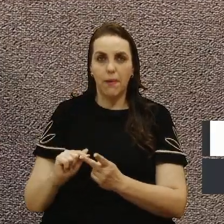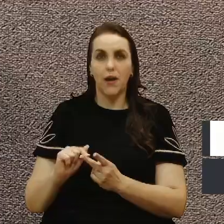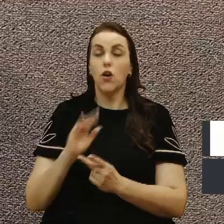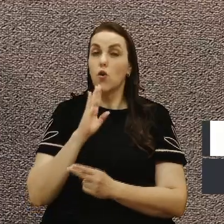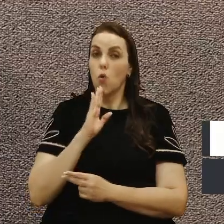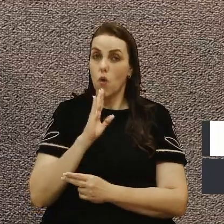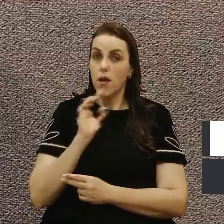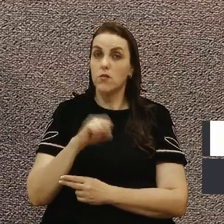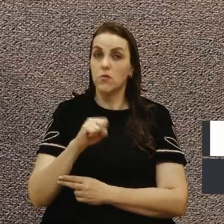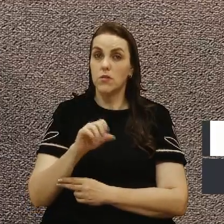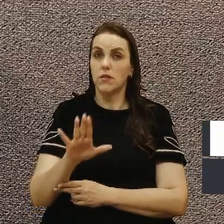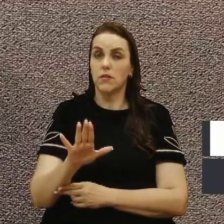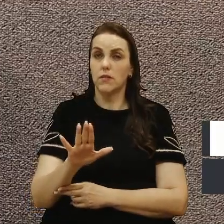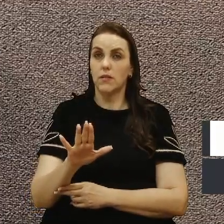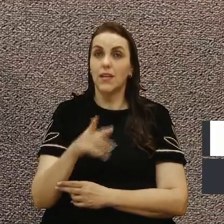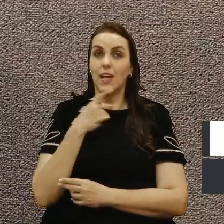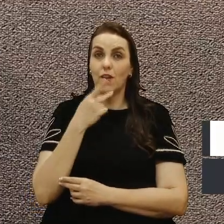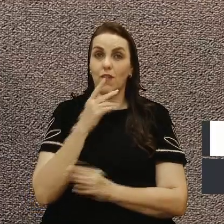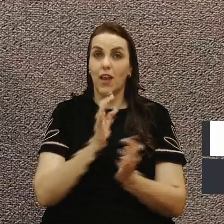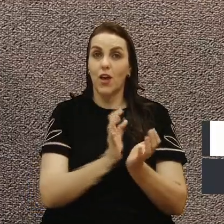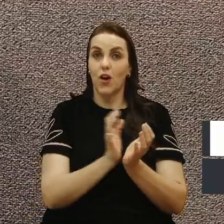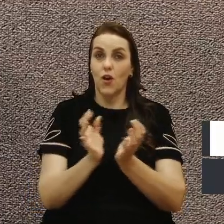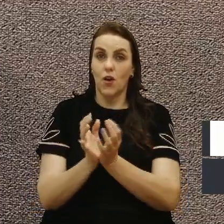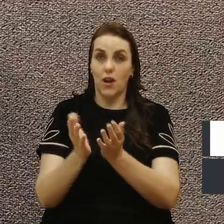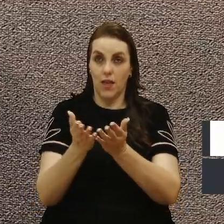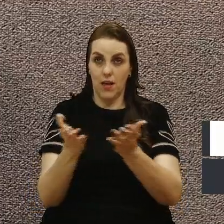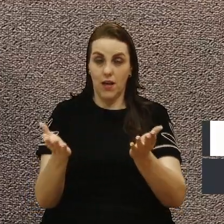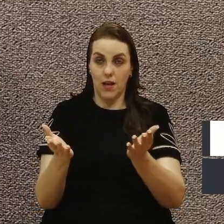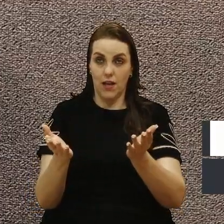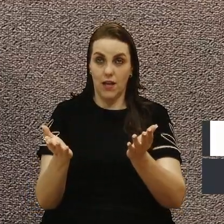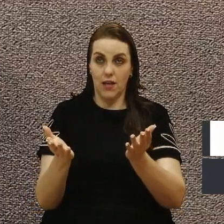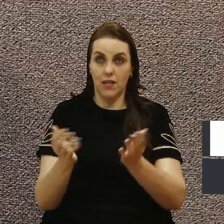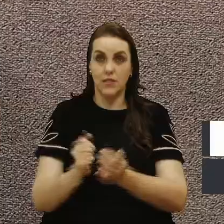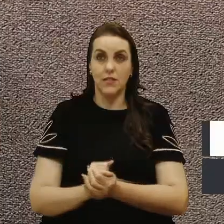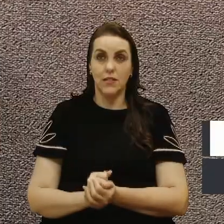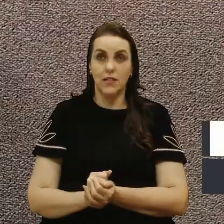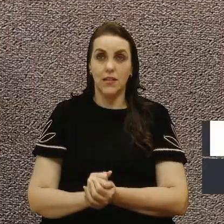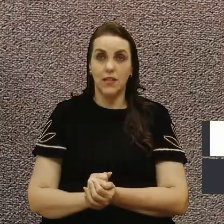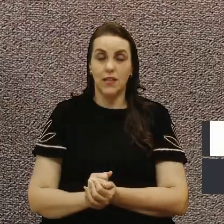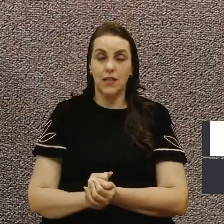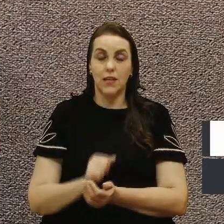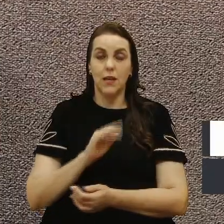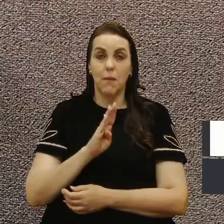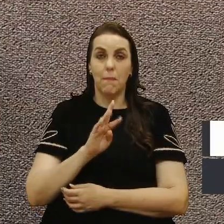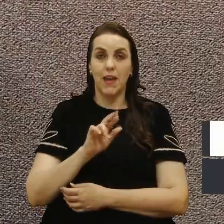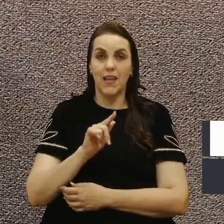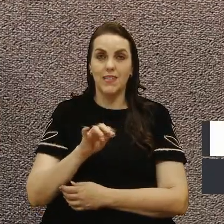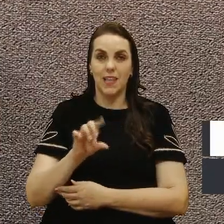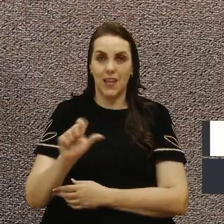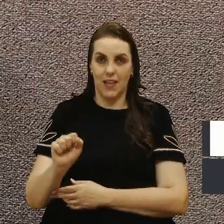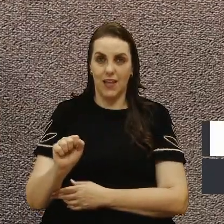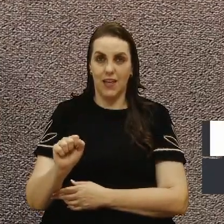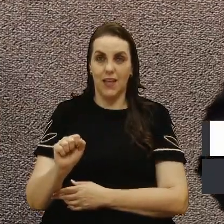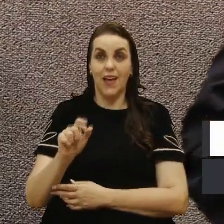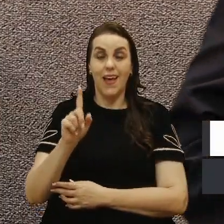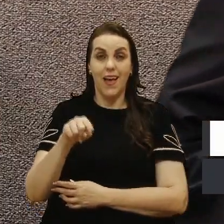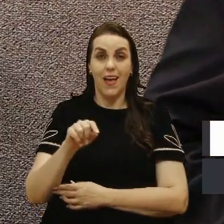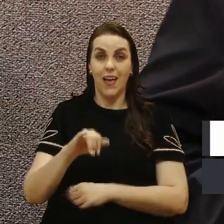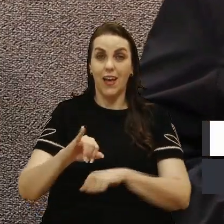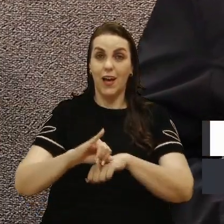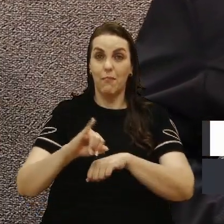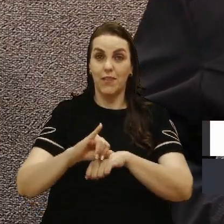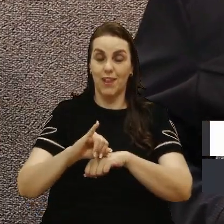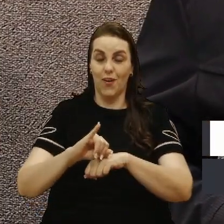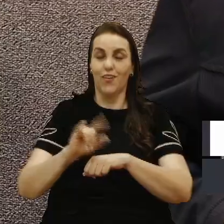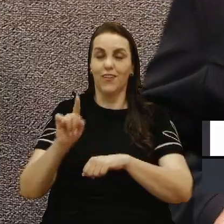Eu quero dizer para os nobres colegas... Quero dizer para os nobres colegas que Brasília é a capital